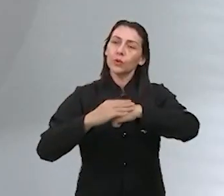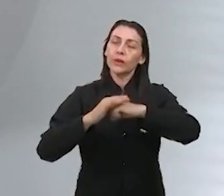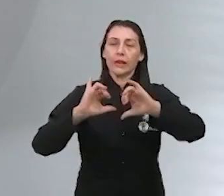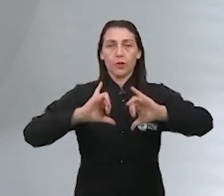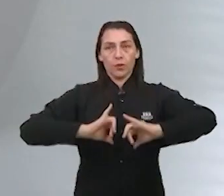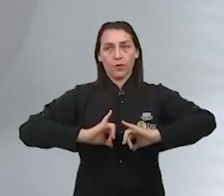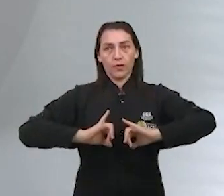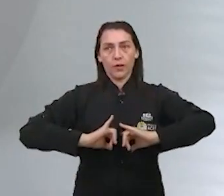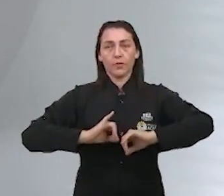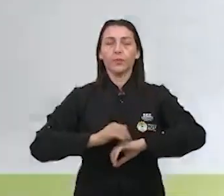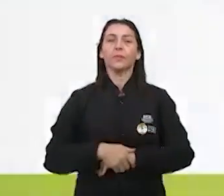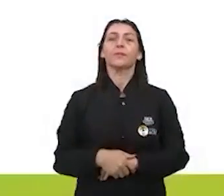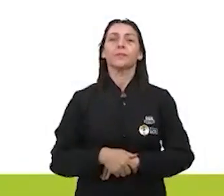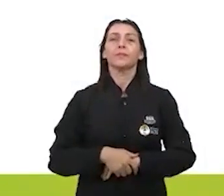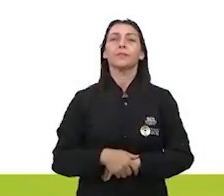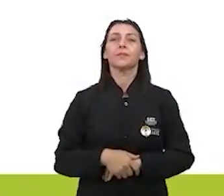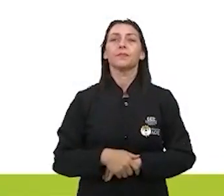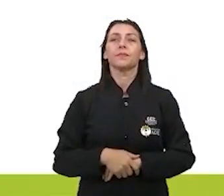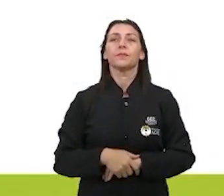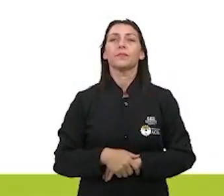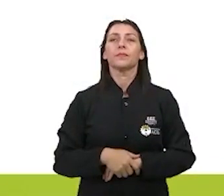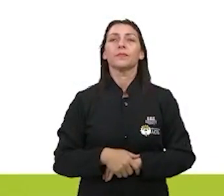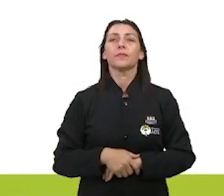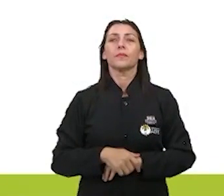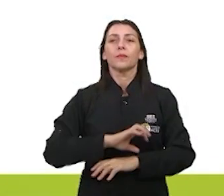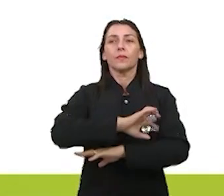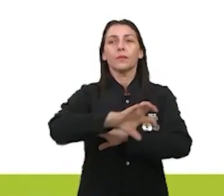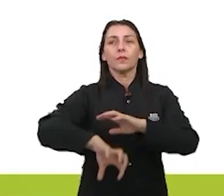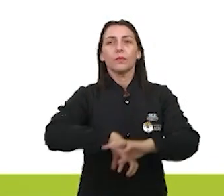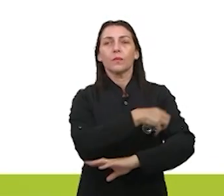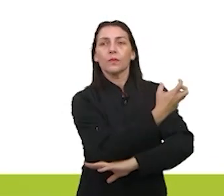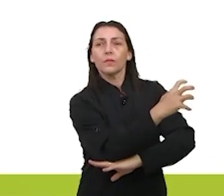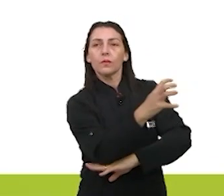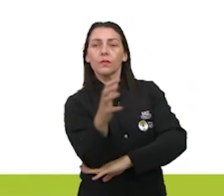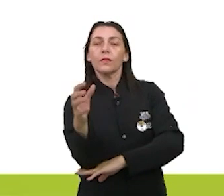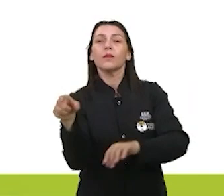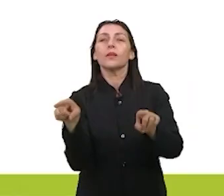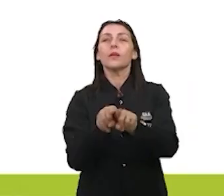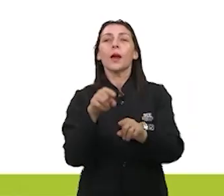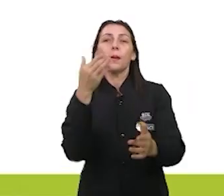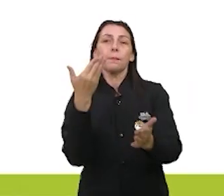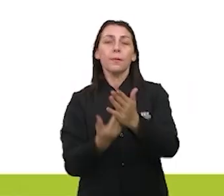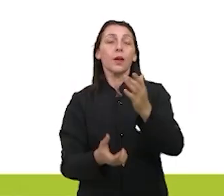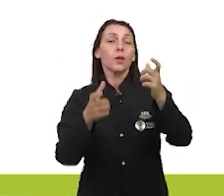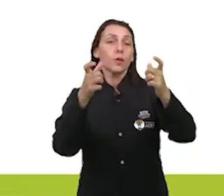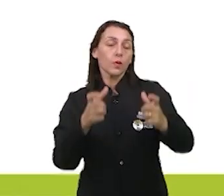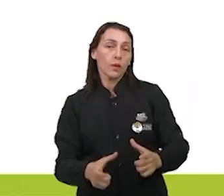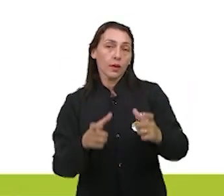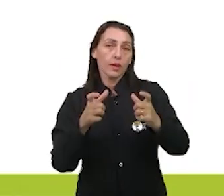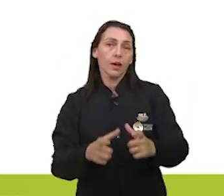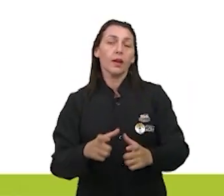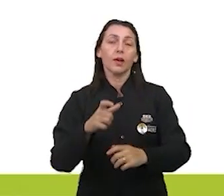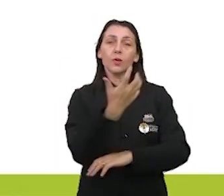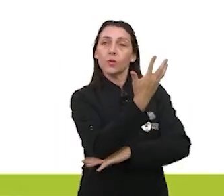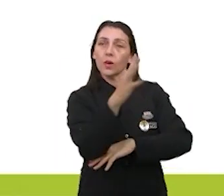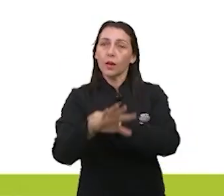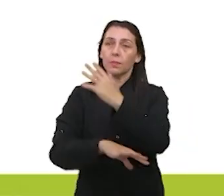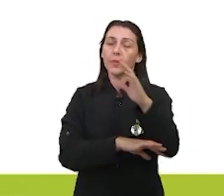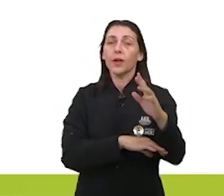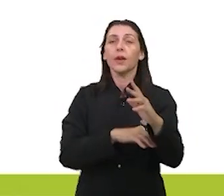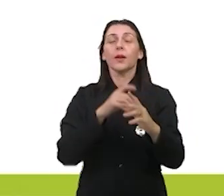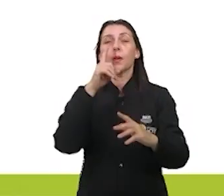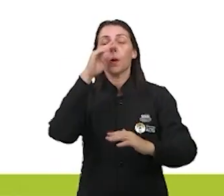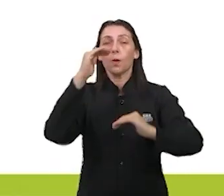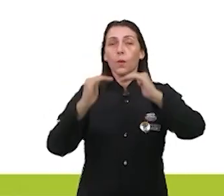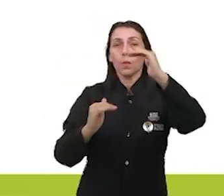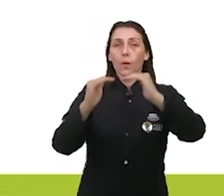sofrendo com isso. Ecossistemas fragilizados, a perda de habitat e a degradação ambiental ameaçam o